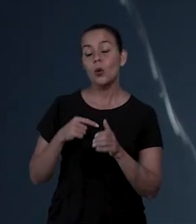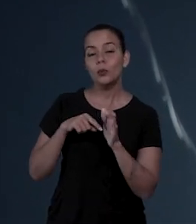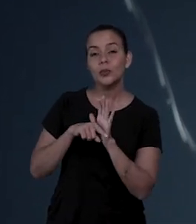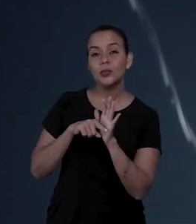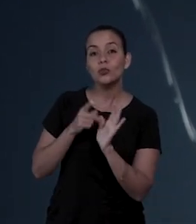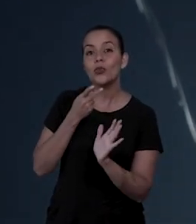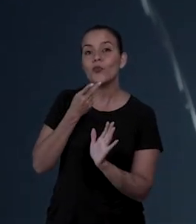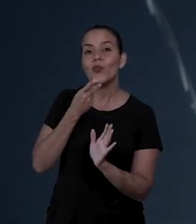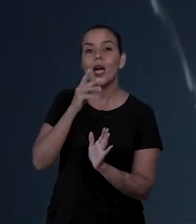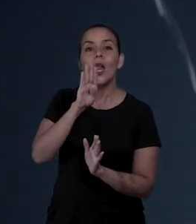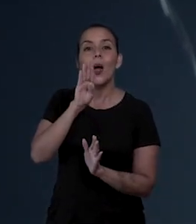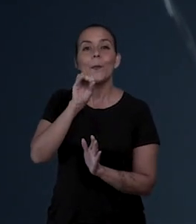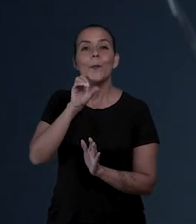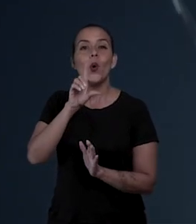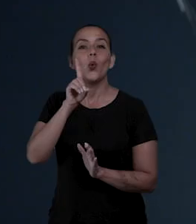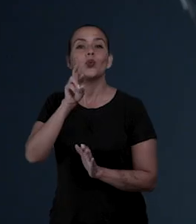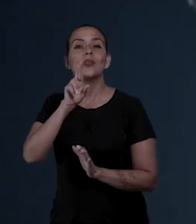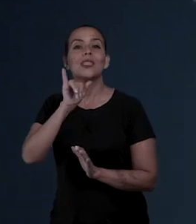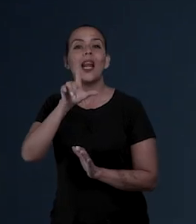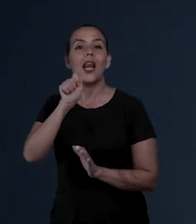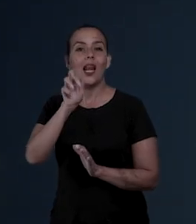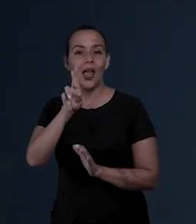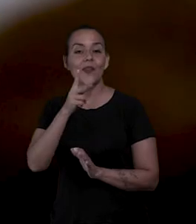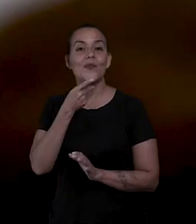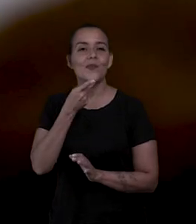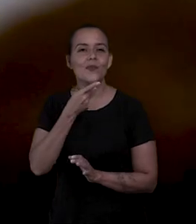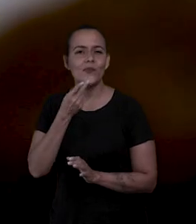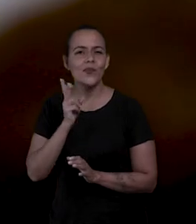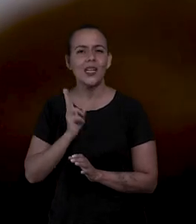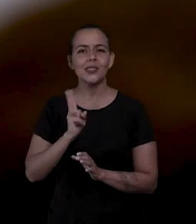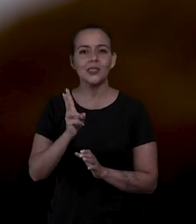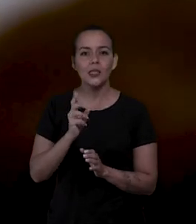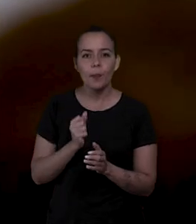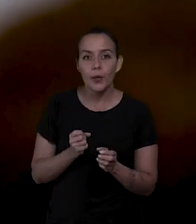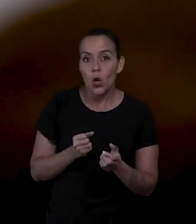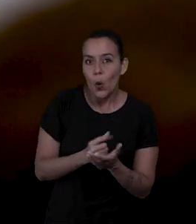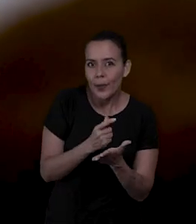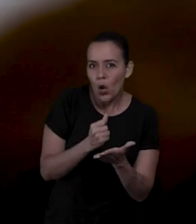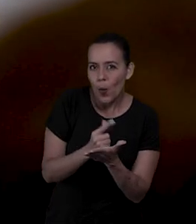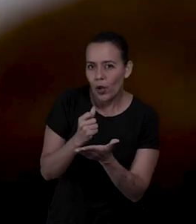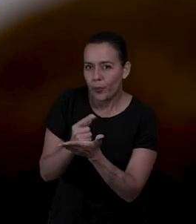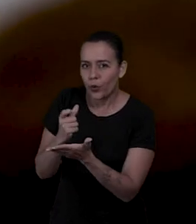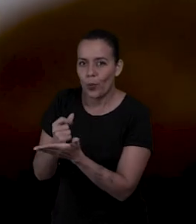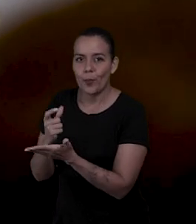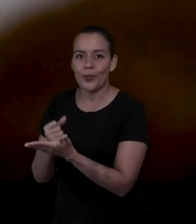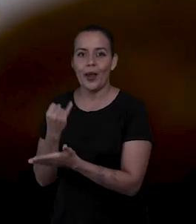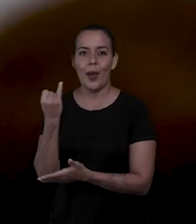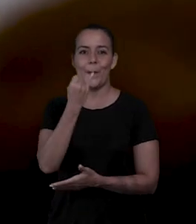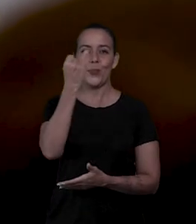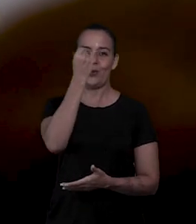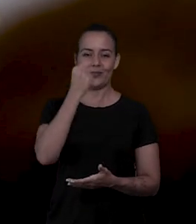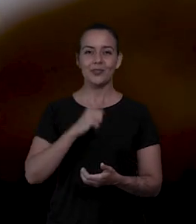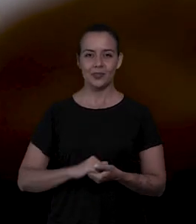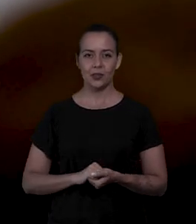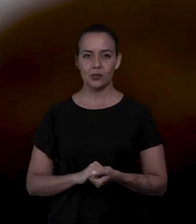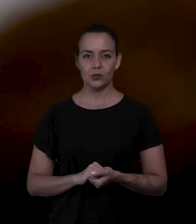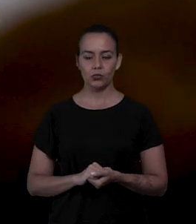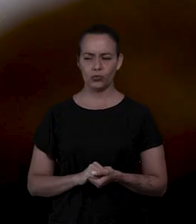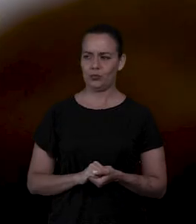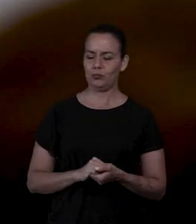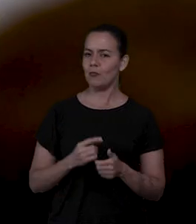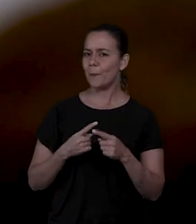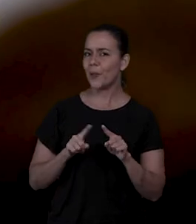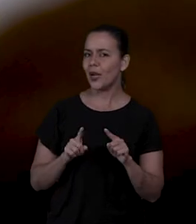está amarrado em um fio de energia. Ele fala, o Baudrillard, que o consumo, em todas as sociedades, o consumo